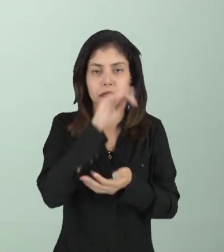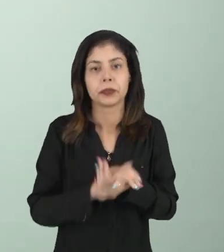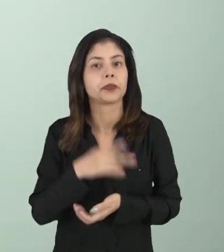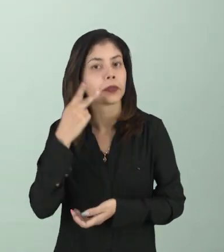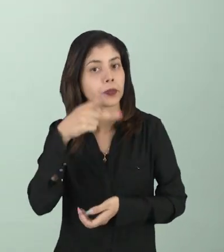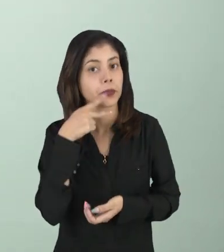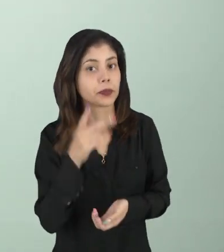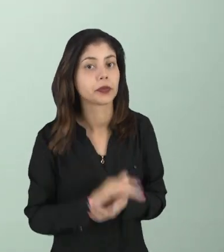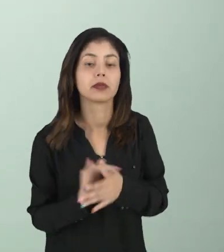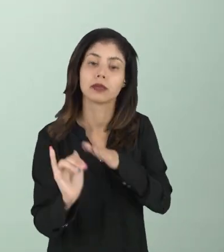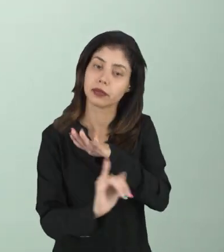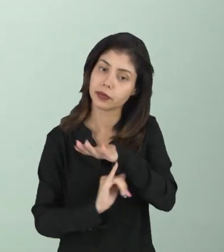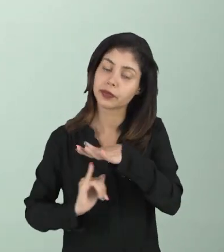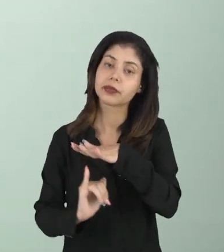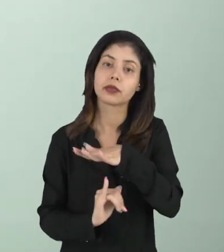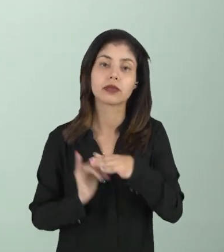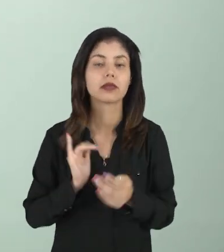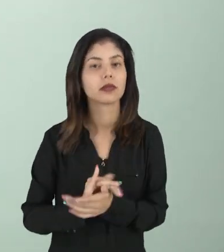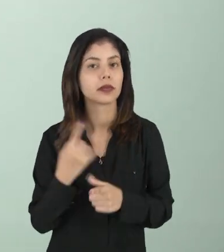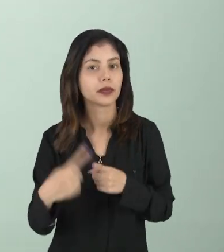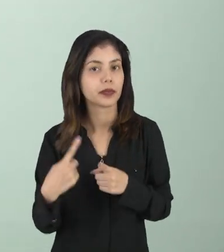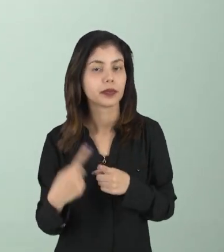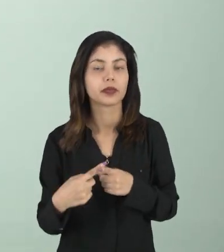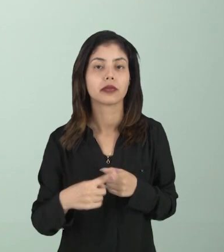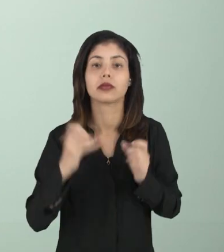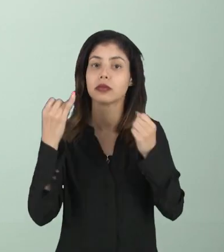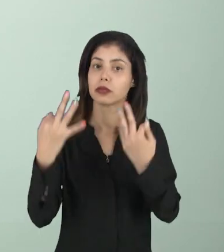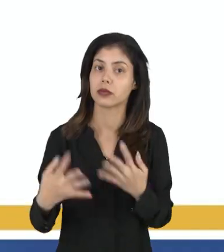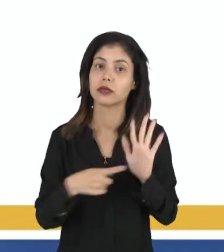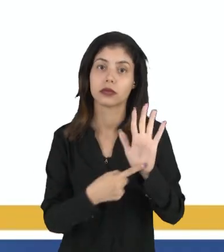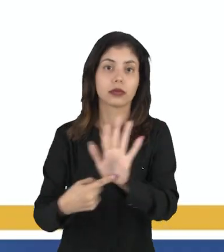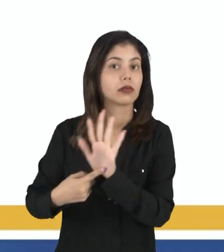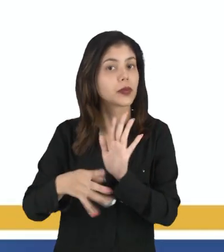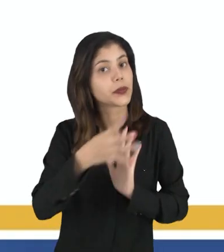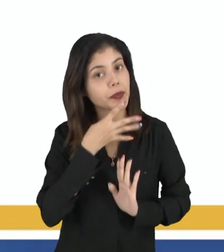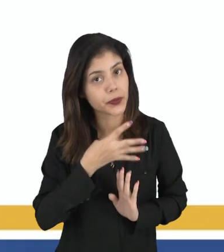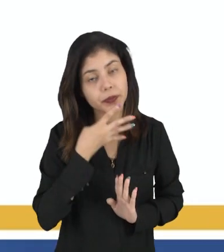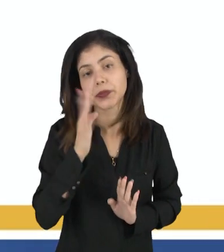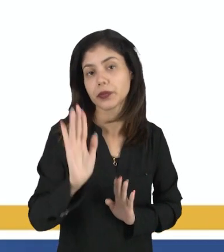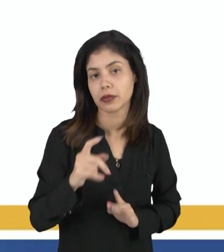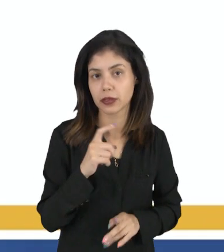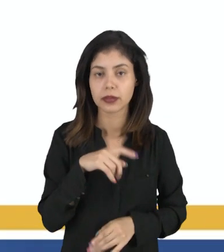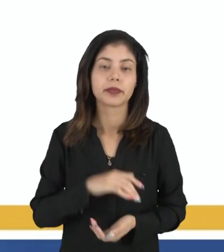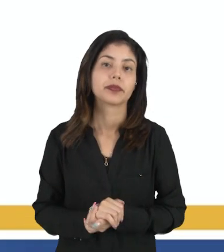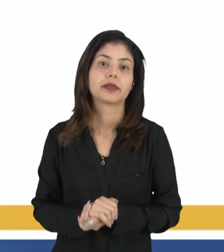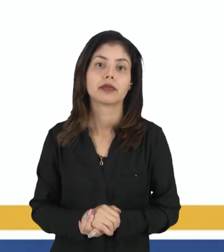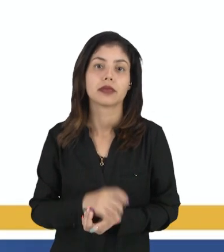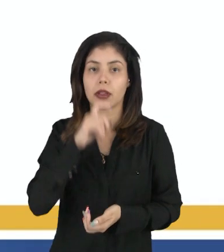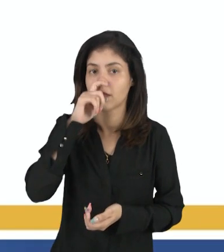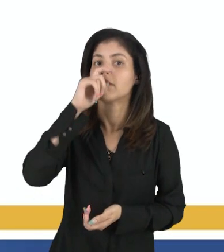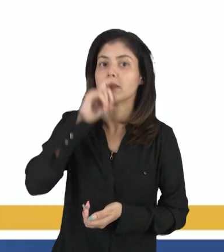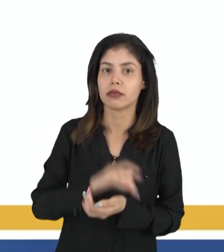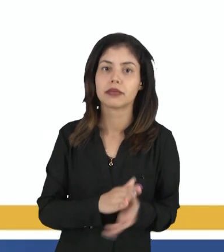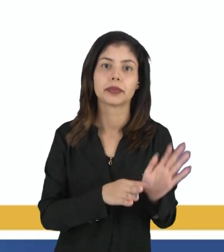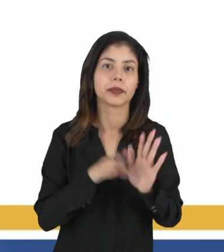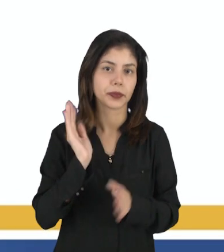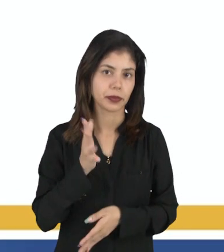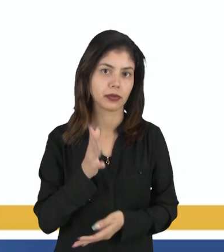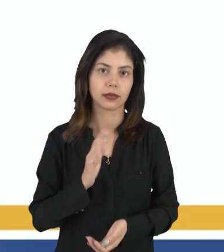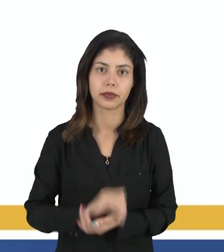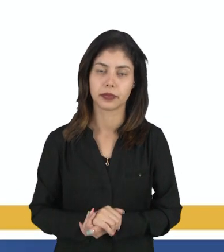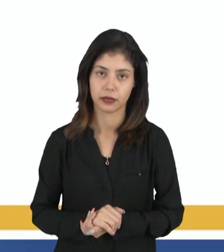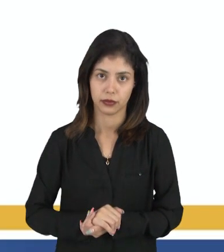fala de maneira informal, porque ele está se dirigindo a uma pessoa que ele conhece, que é íntima, que é próxima. Já no